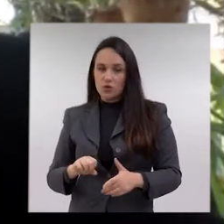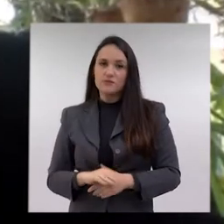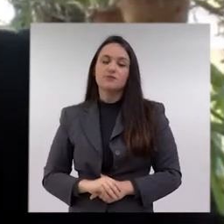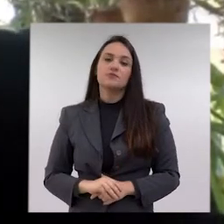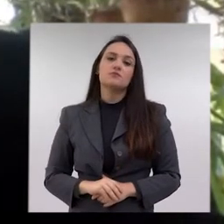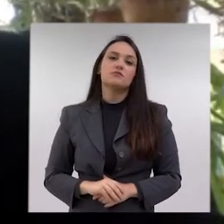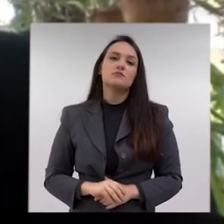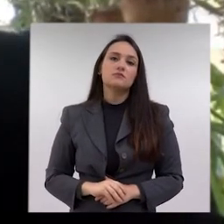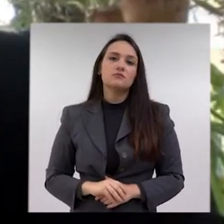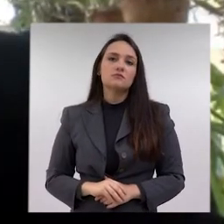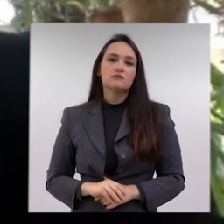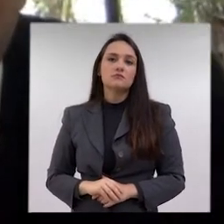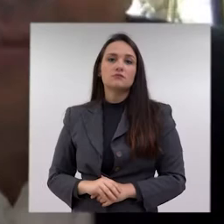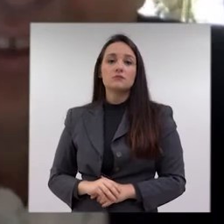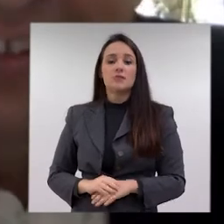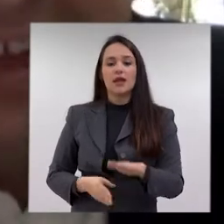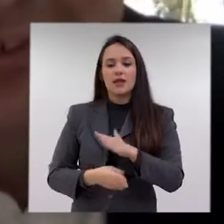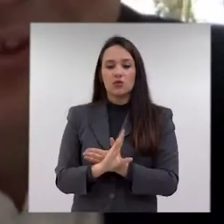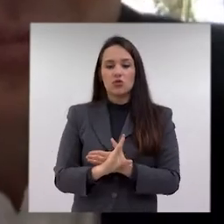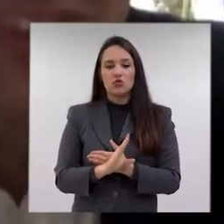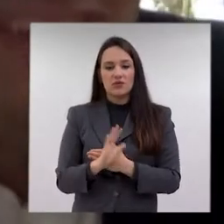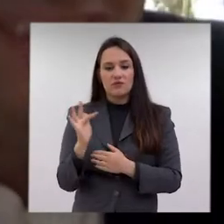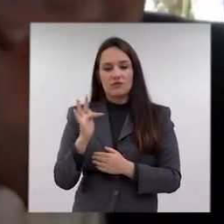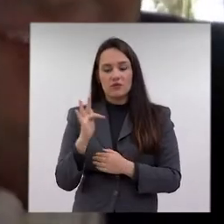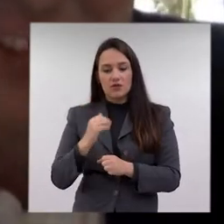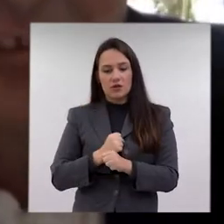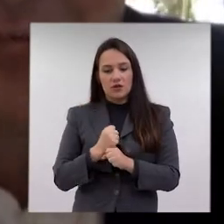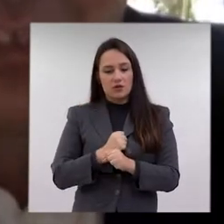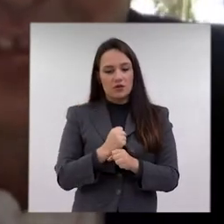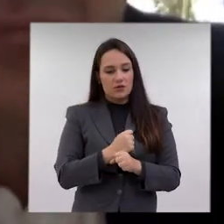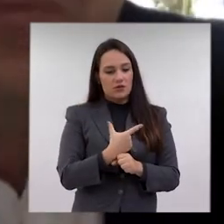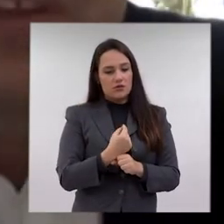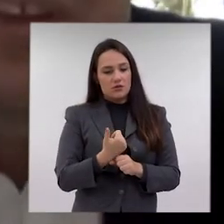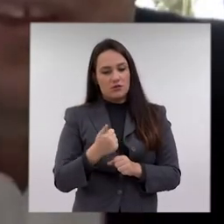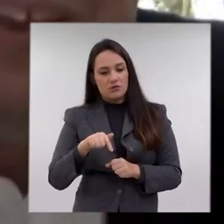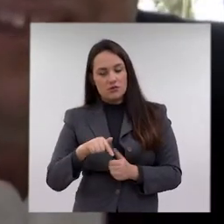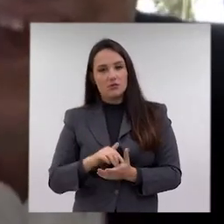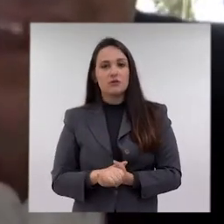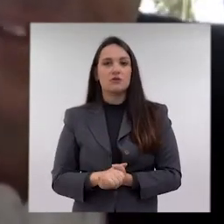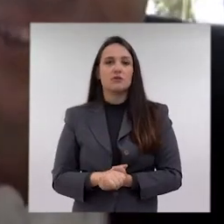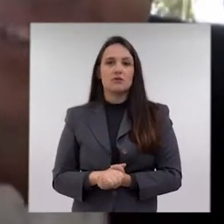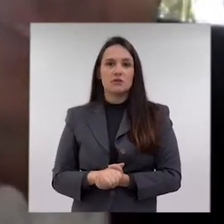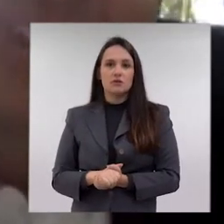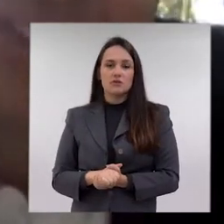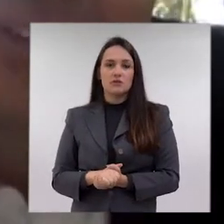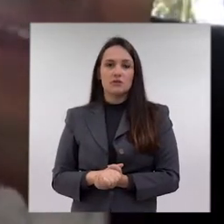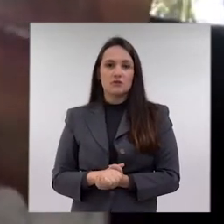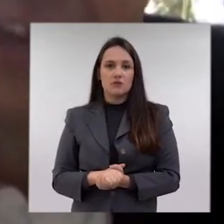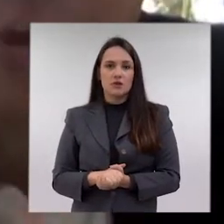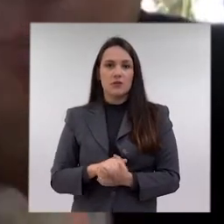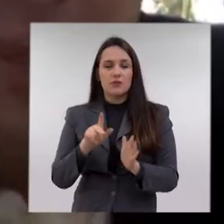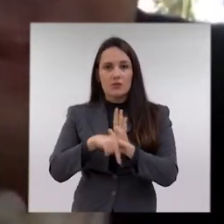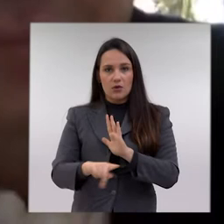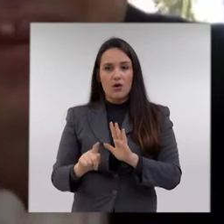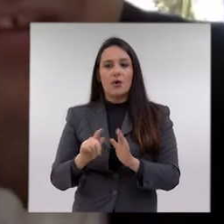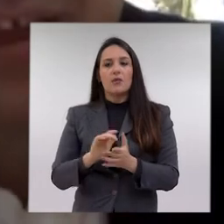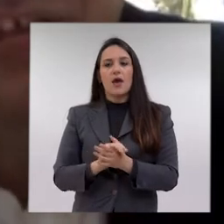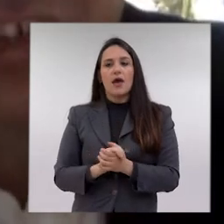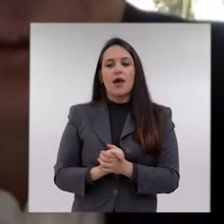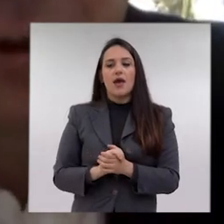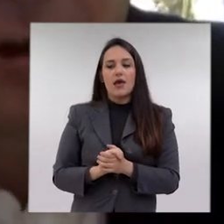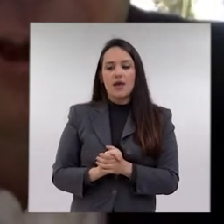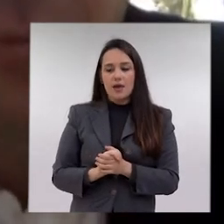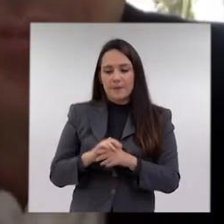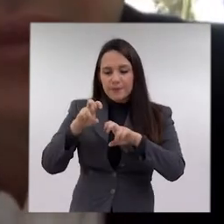Sul. Ele entrou na universidade em 2017, novíssimo, na área de agronomia, né, ele